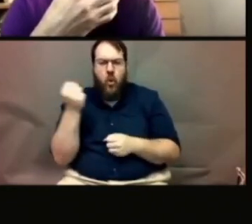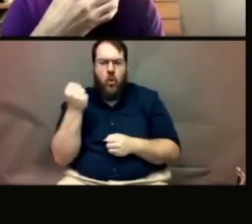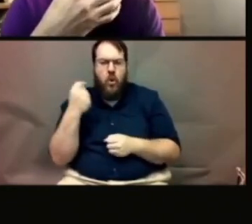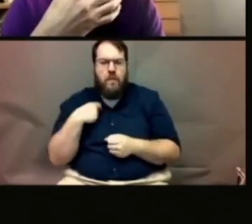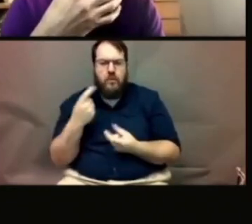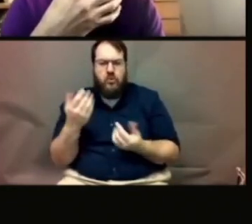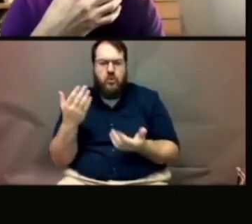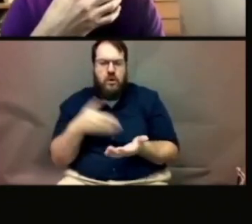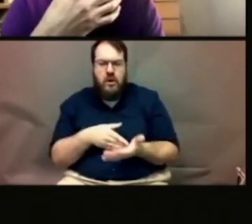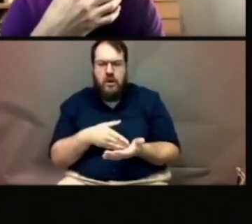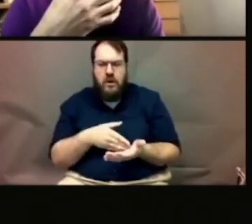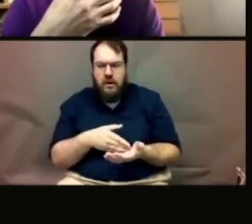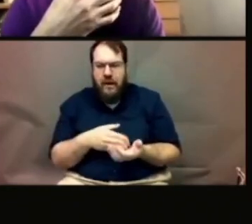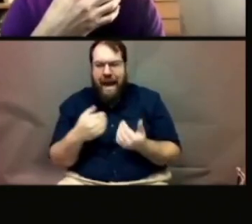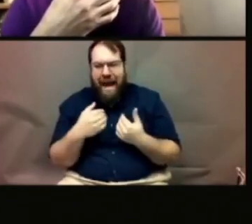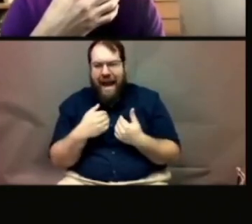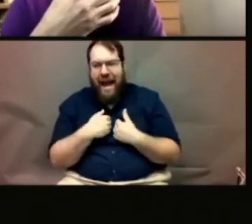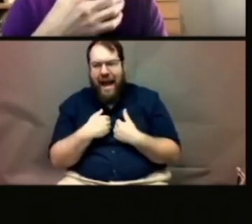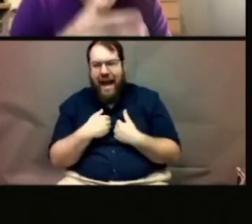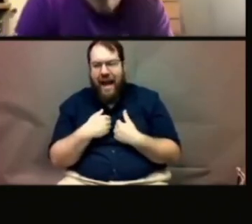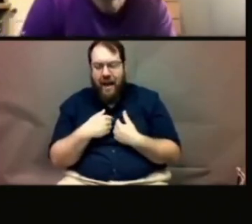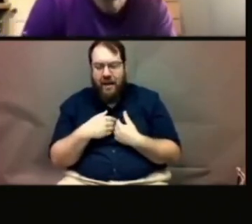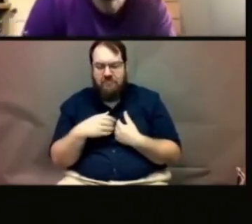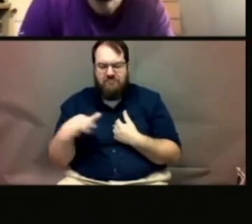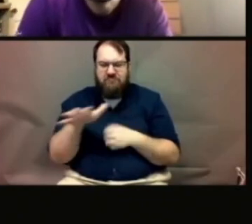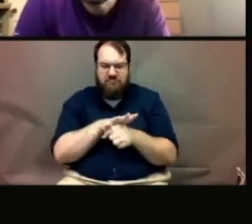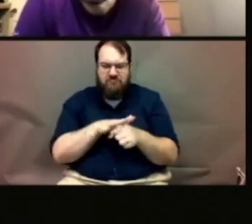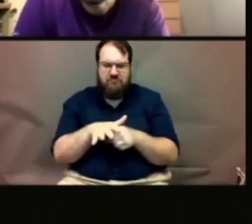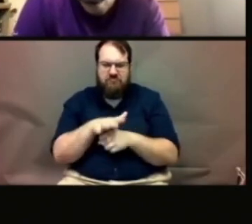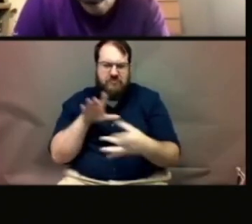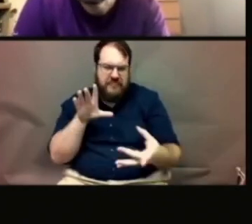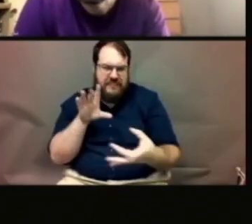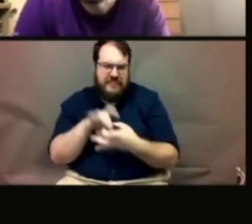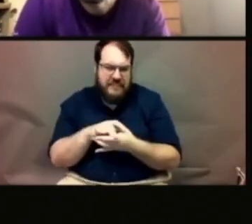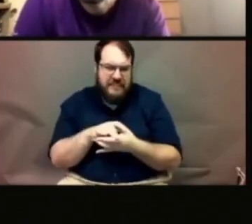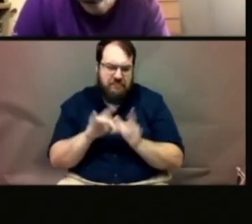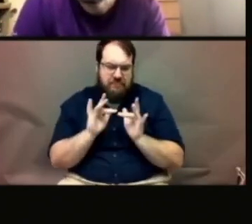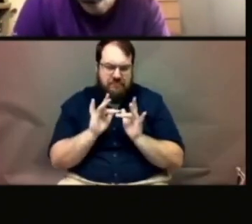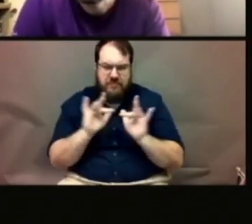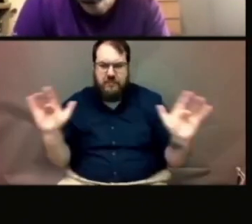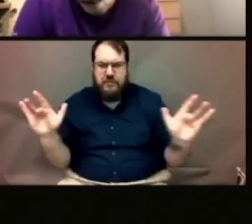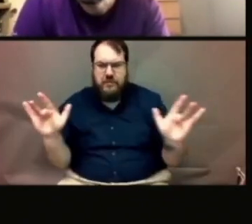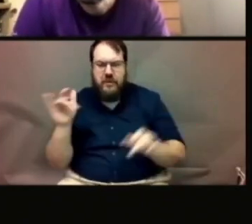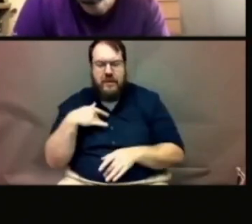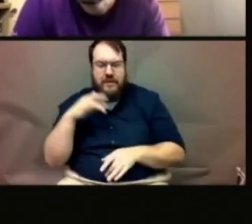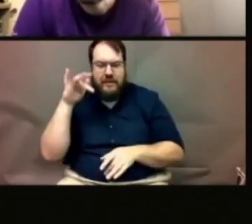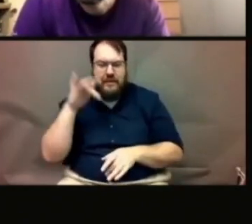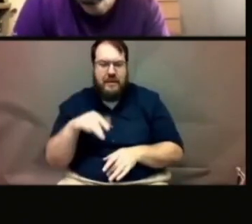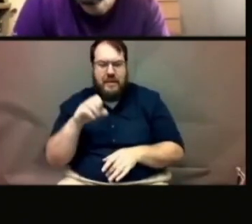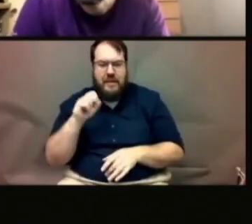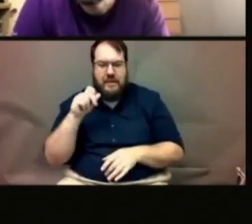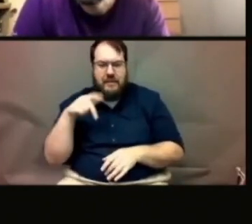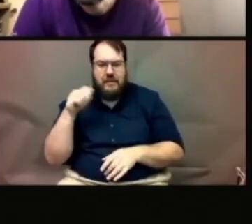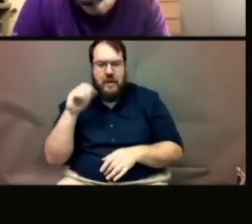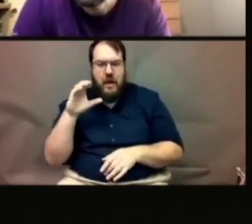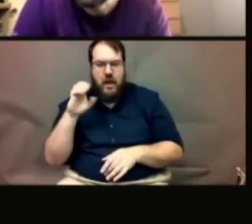Espera, deixa eu fazer isso aqui de novo. e aí eu tenho o espaço conectado aqui